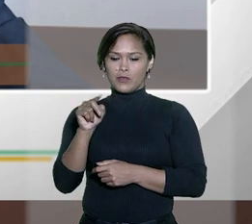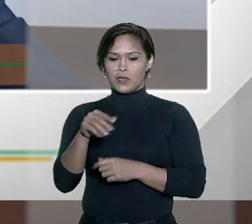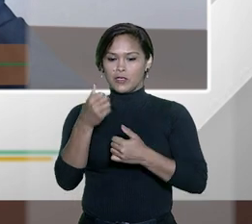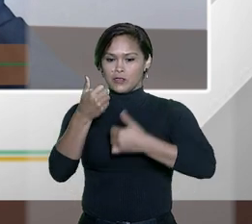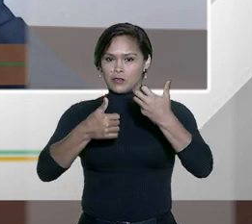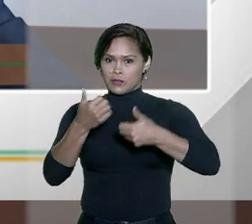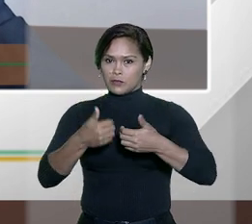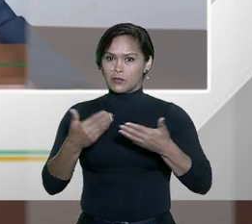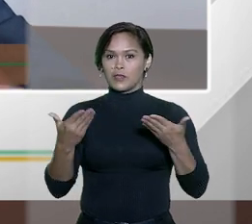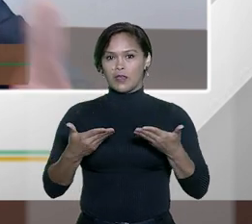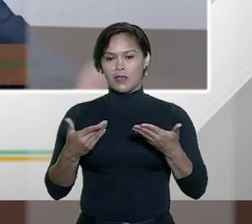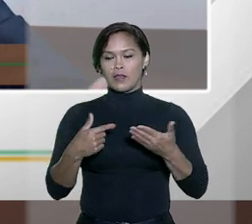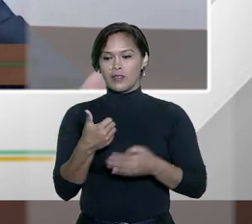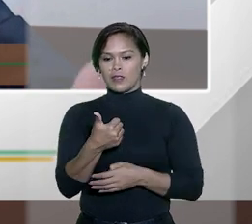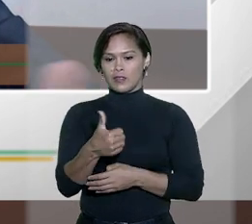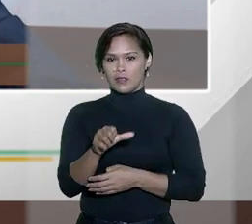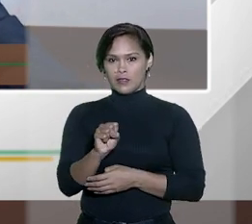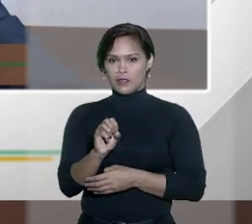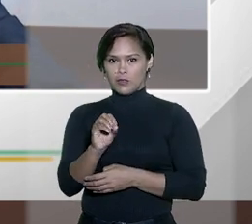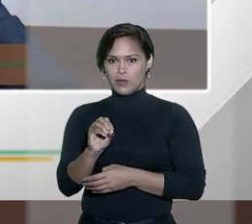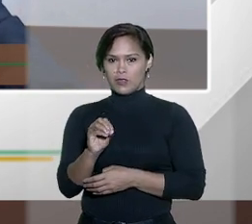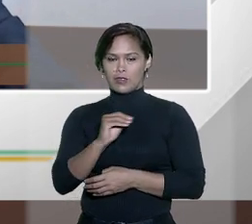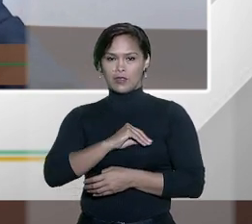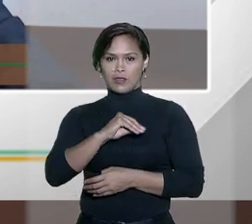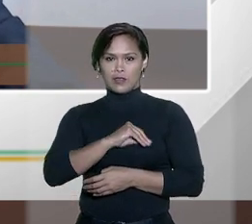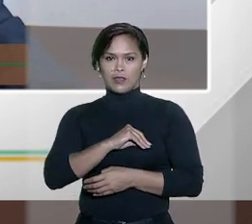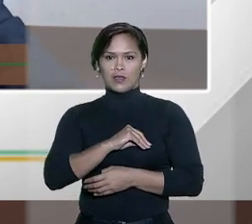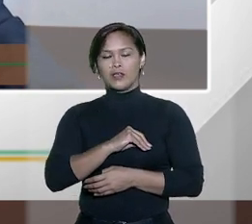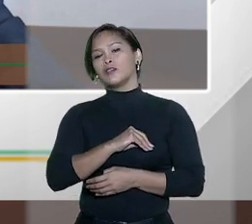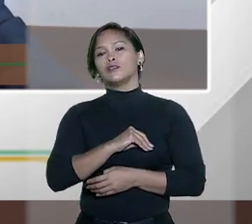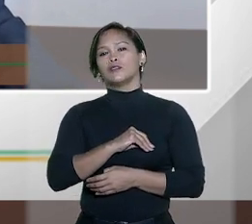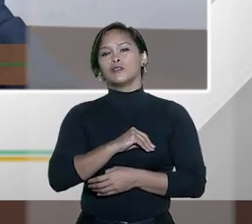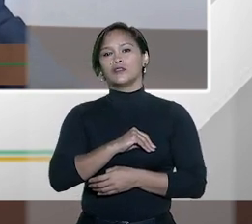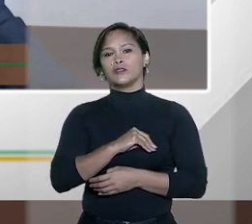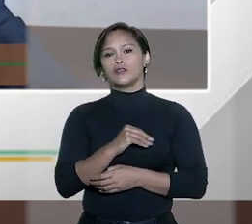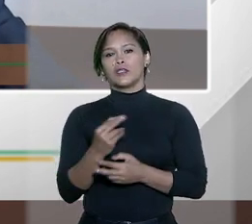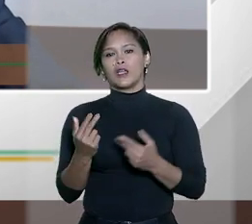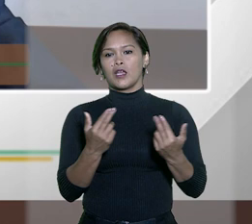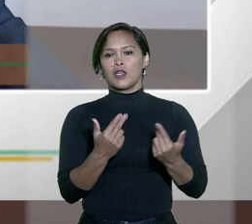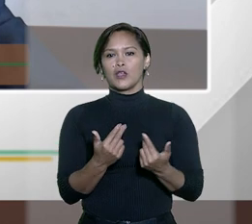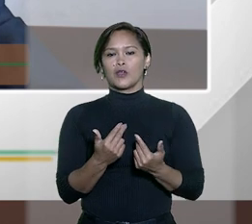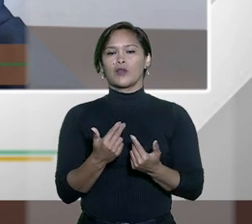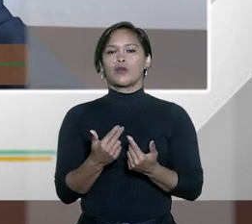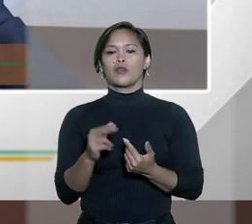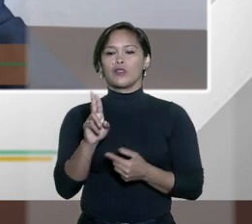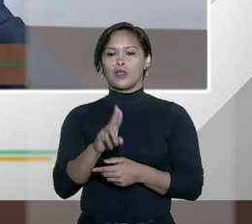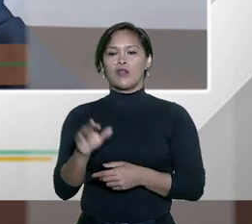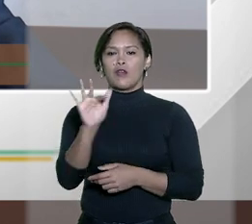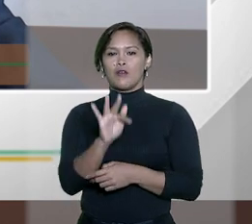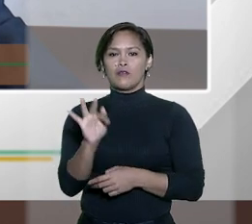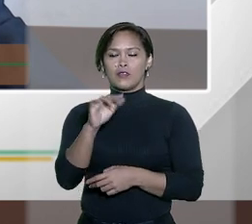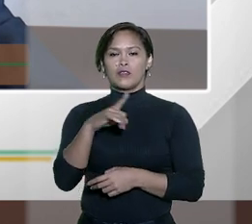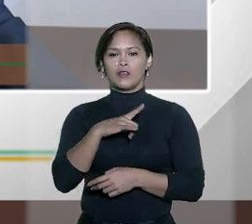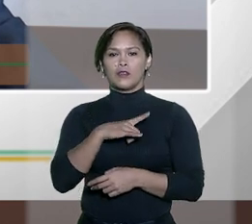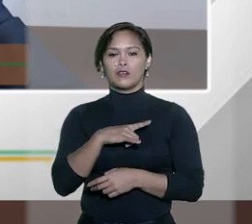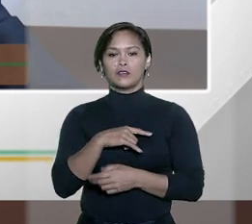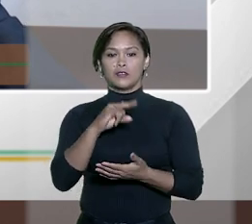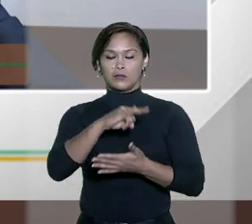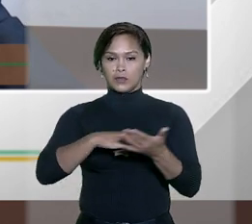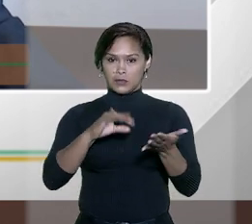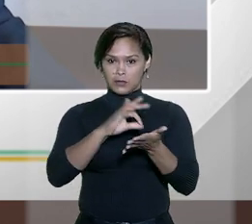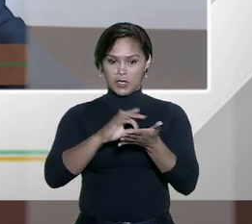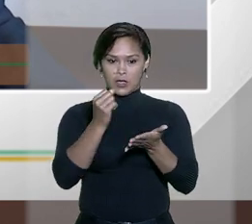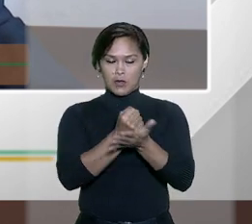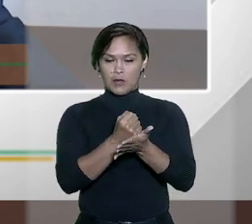falar, enfim, então, até 180 salários mínimos, no caso da União Federal, nós temos esse